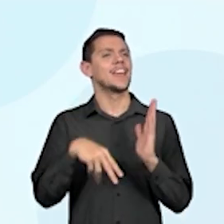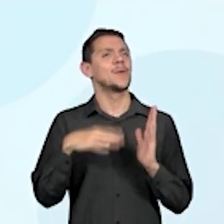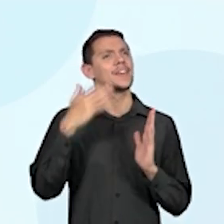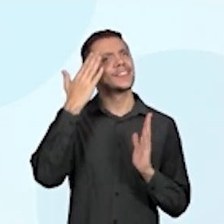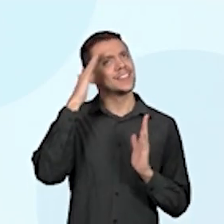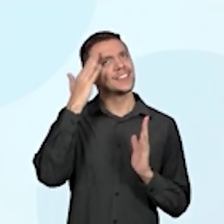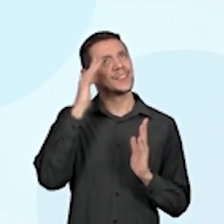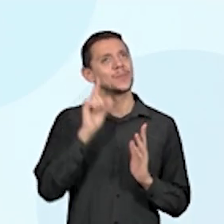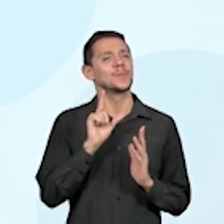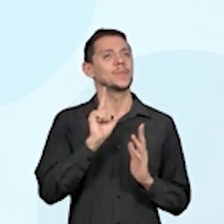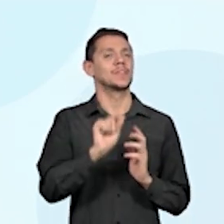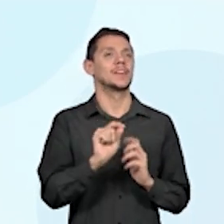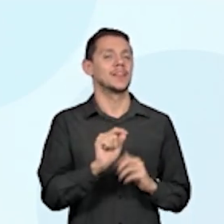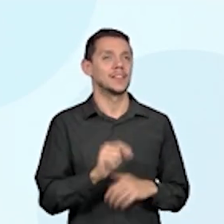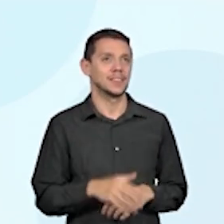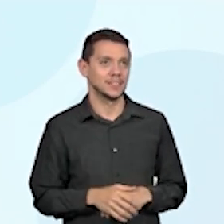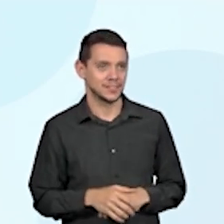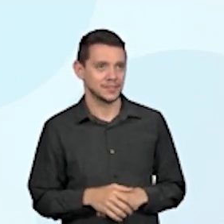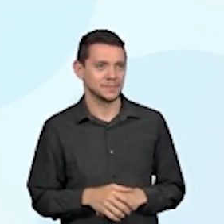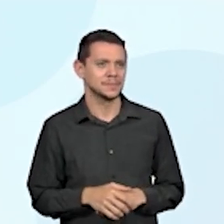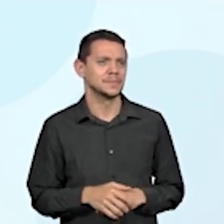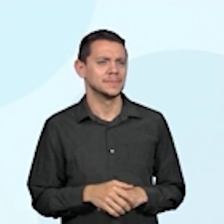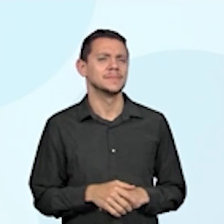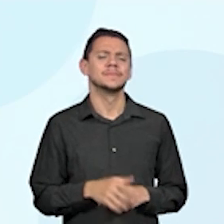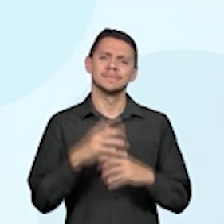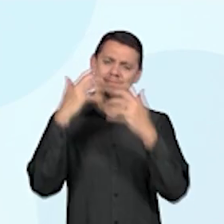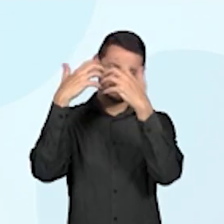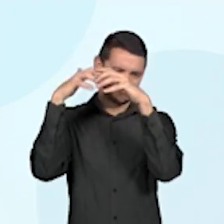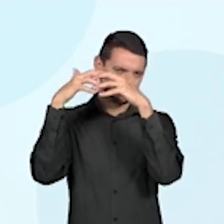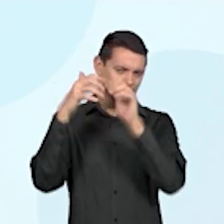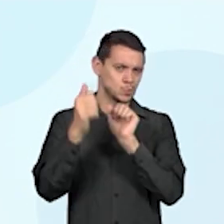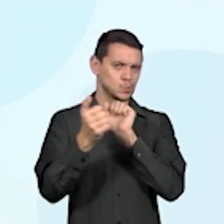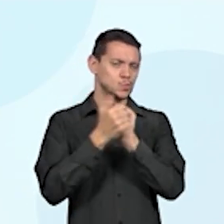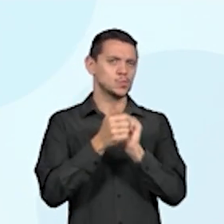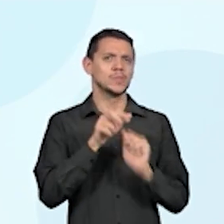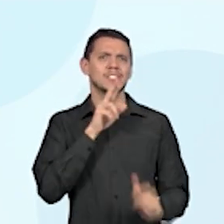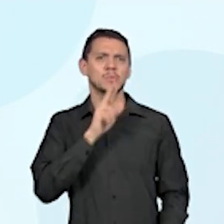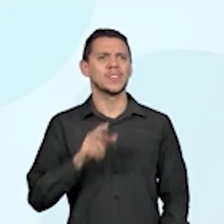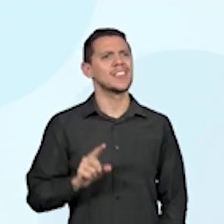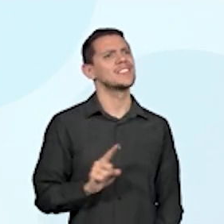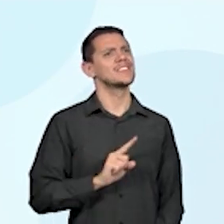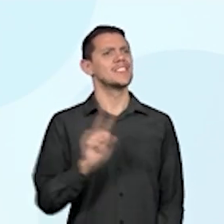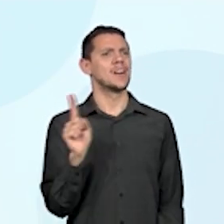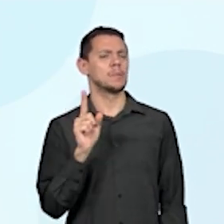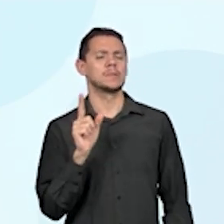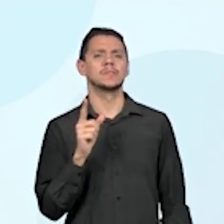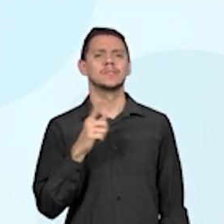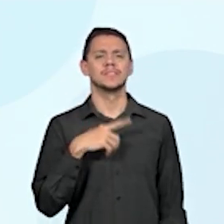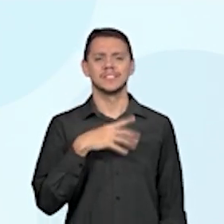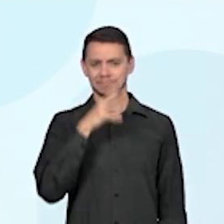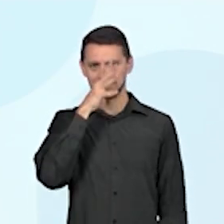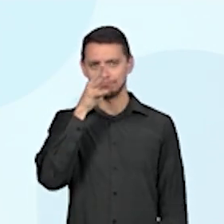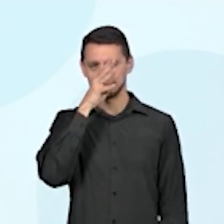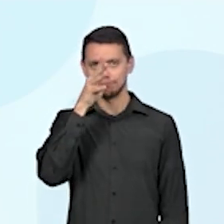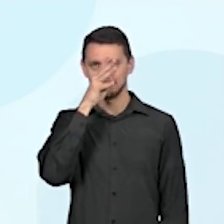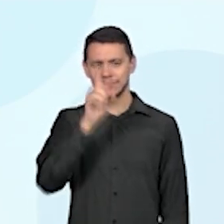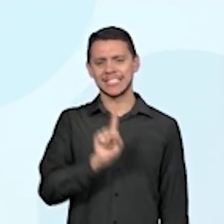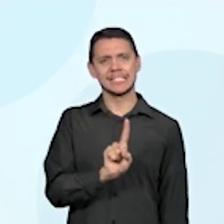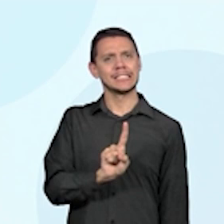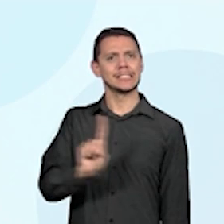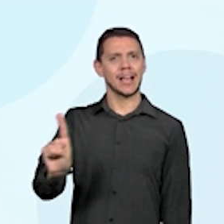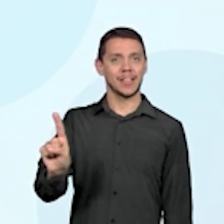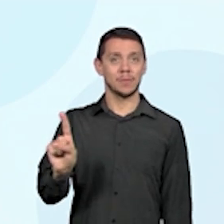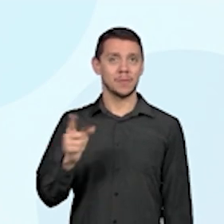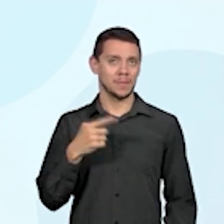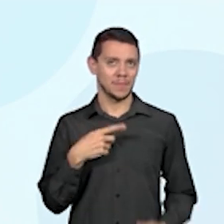Estudantes, reflitam comigo. O que esse personagem entendeu? Ele respondeu não e foi saindo. Tá vendo o corpinho dele voltado para o lado